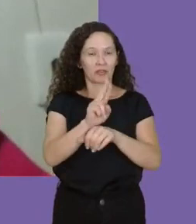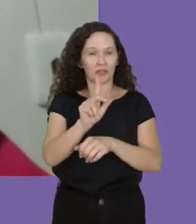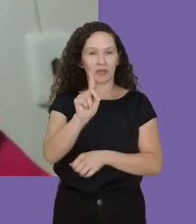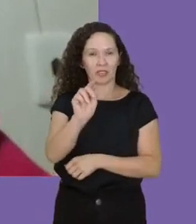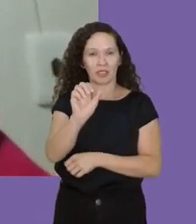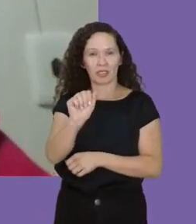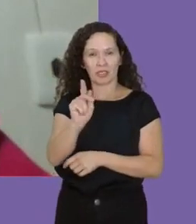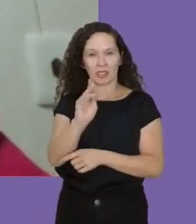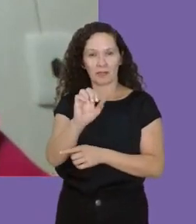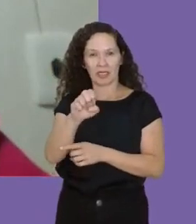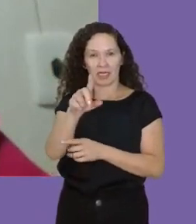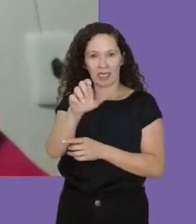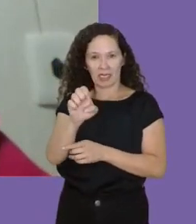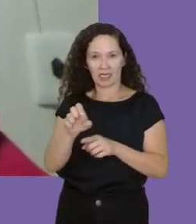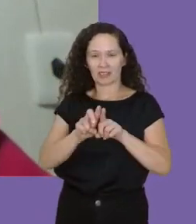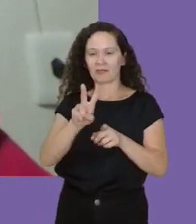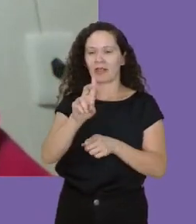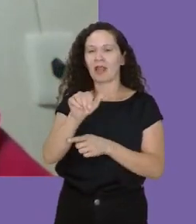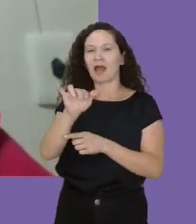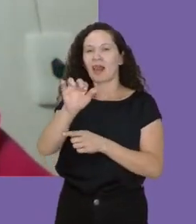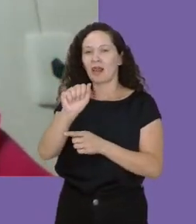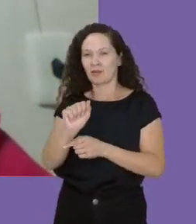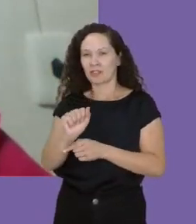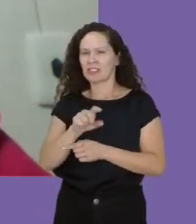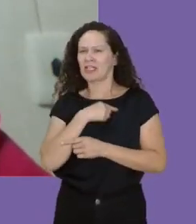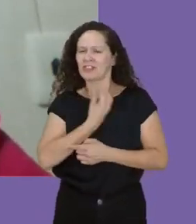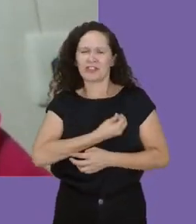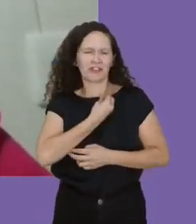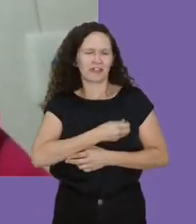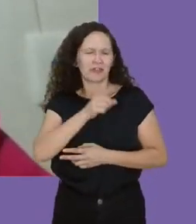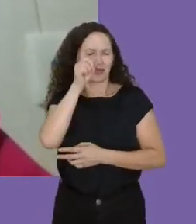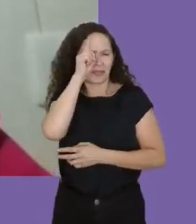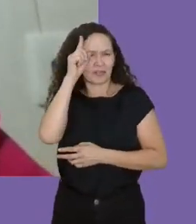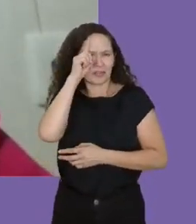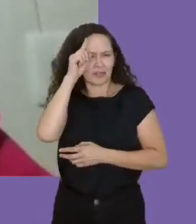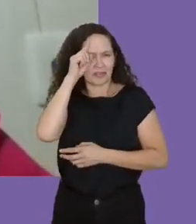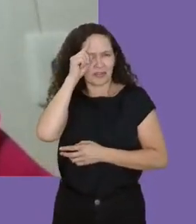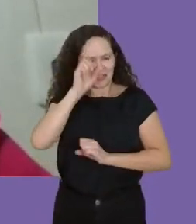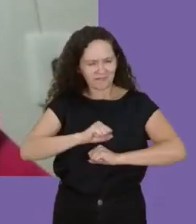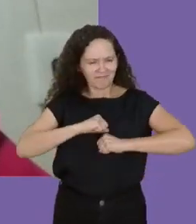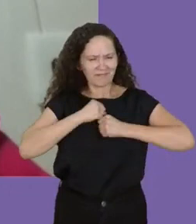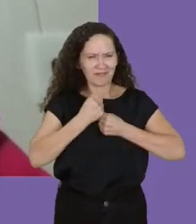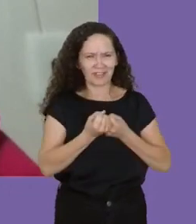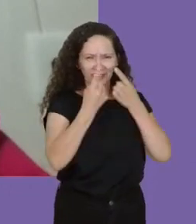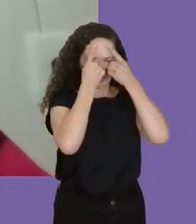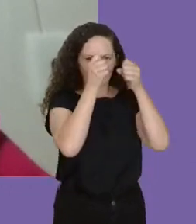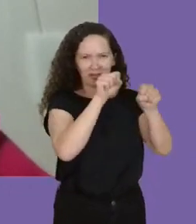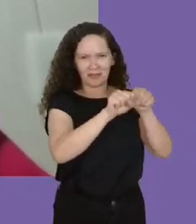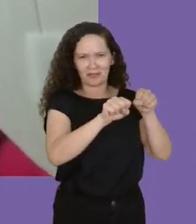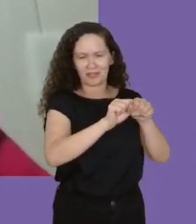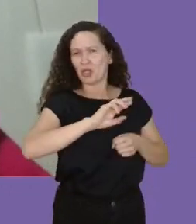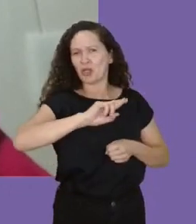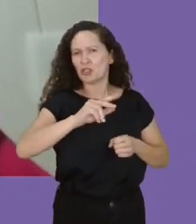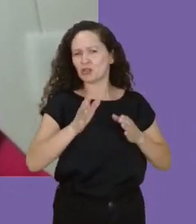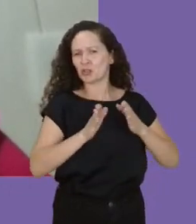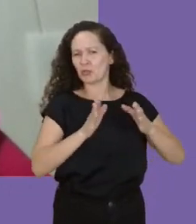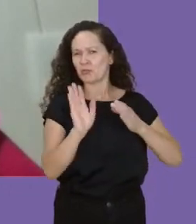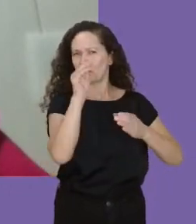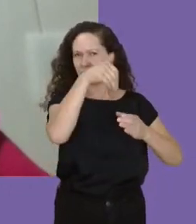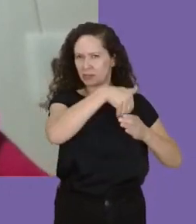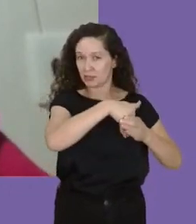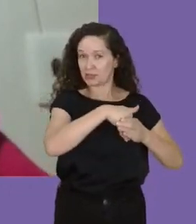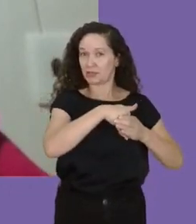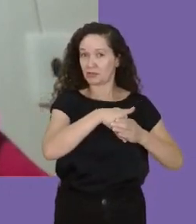gente enfrenta no dia a dia diversas formas de violência, não só no período eleitoral, nos períodos